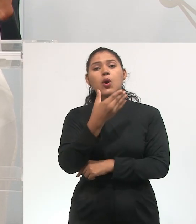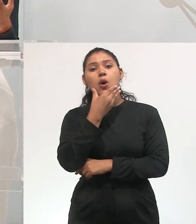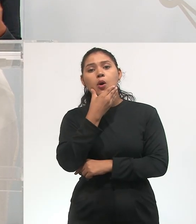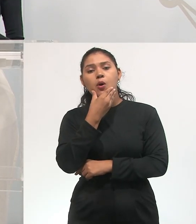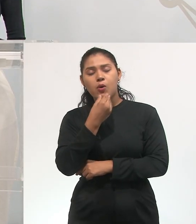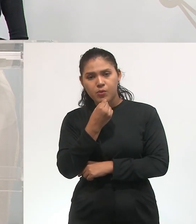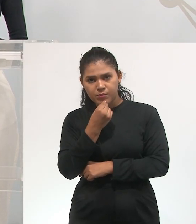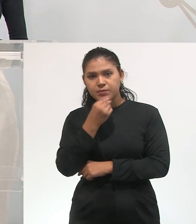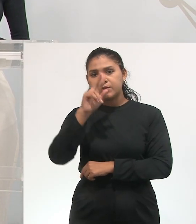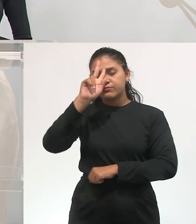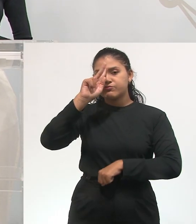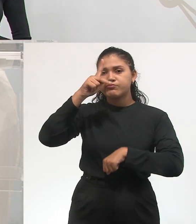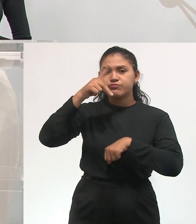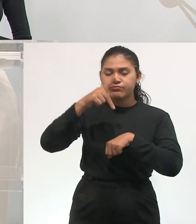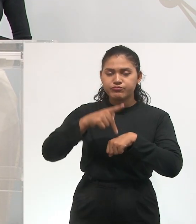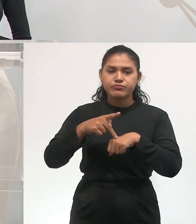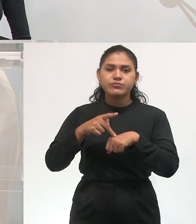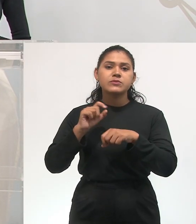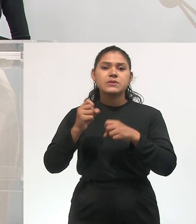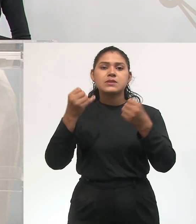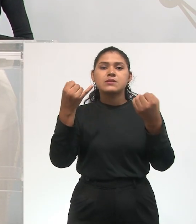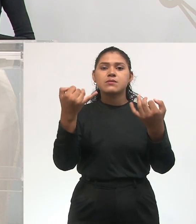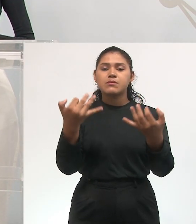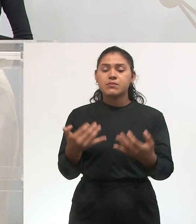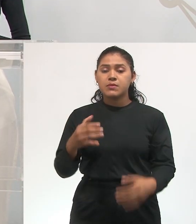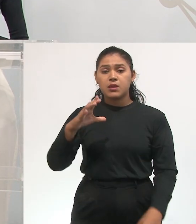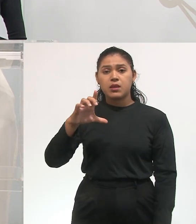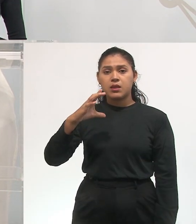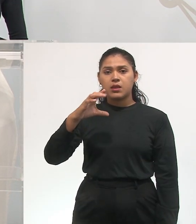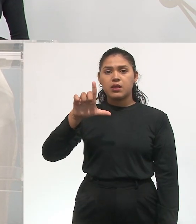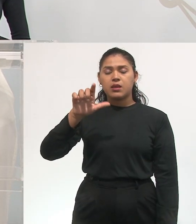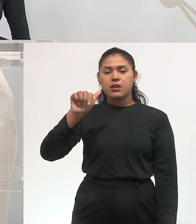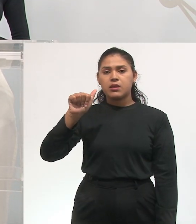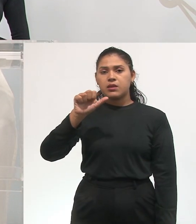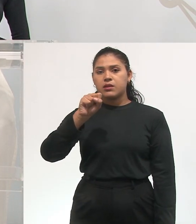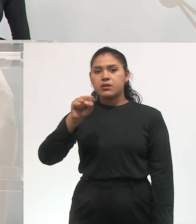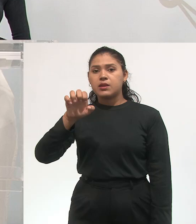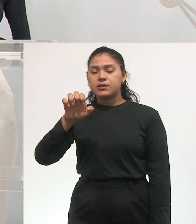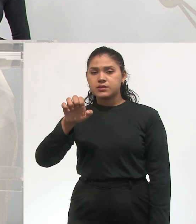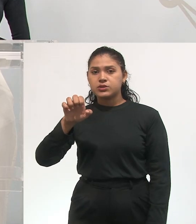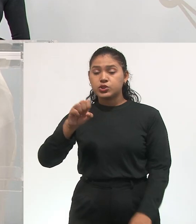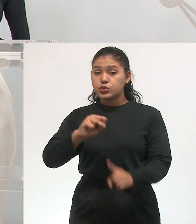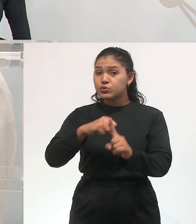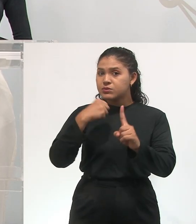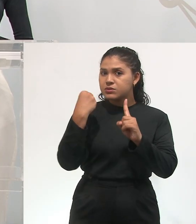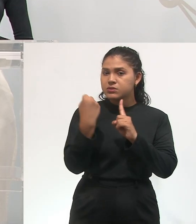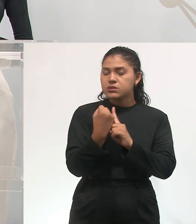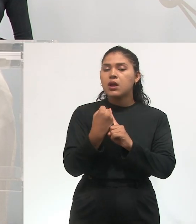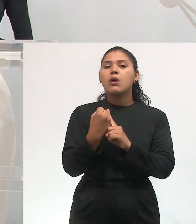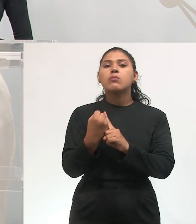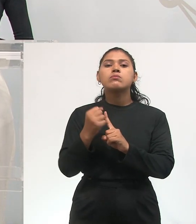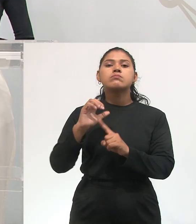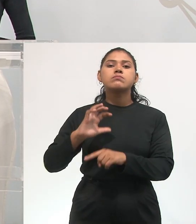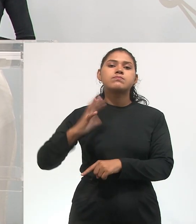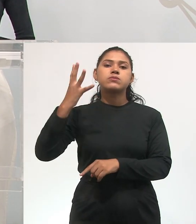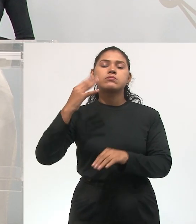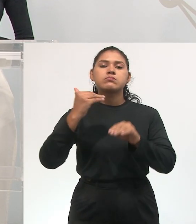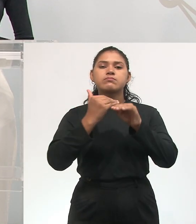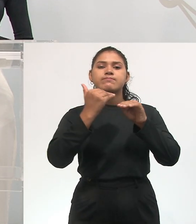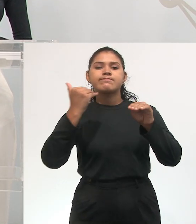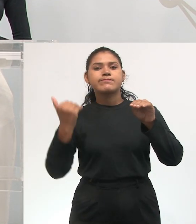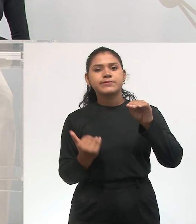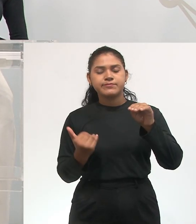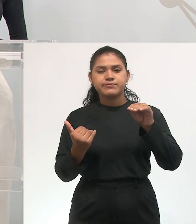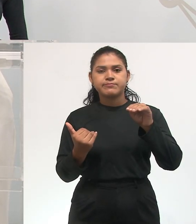o Karl Marx vai dizer que as classes sociais, elas geram desigualdades sociais. E essas desigualdades